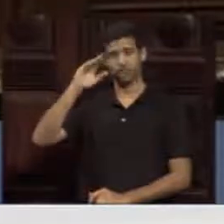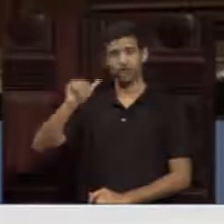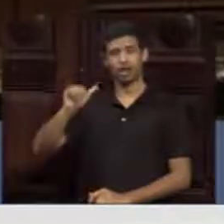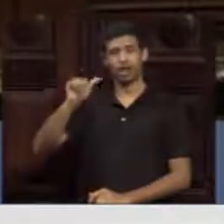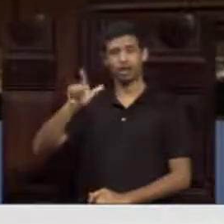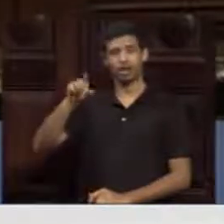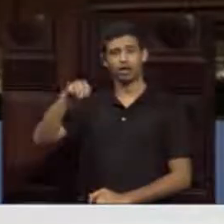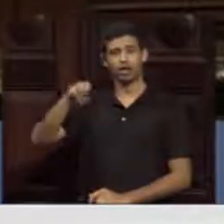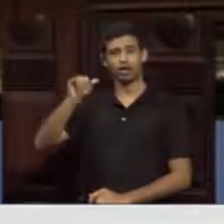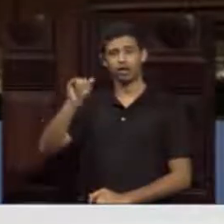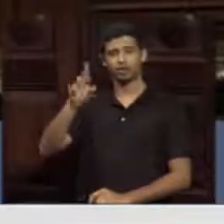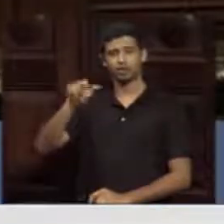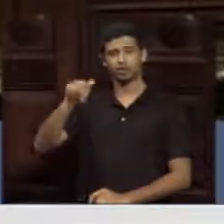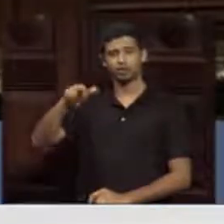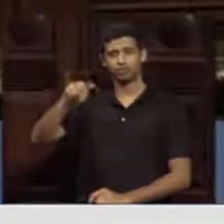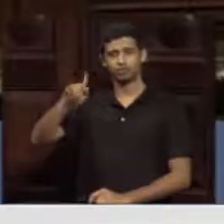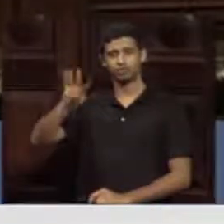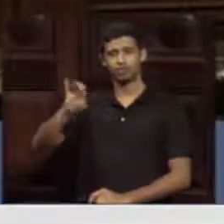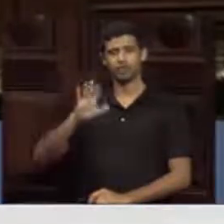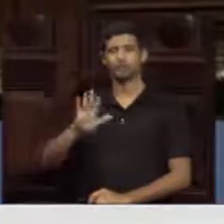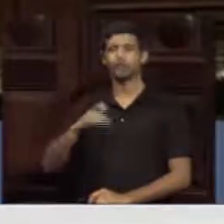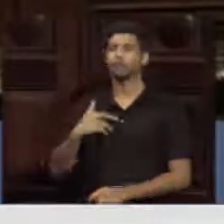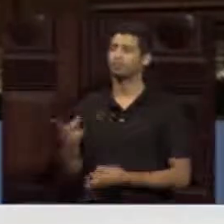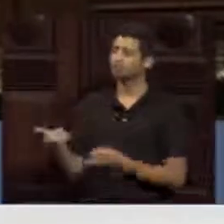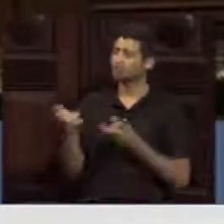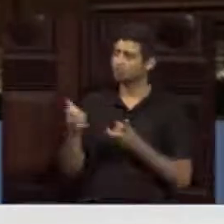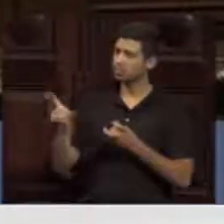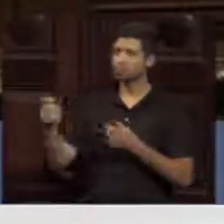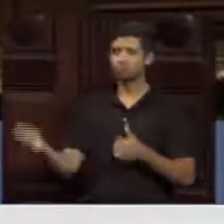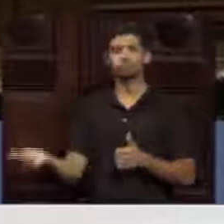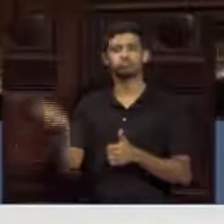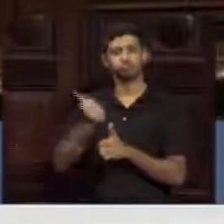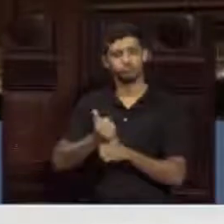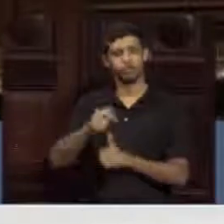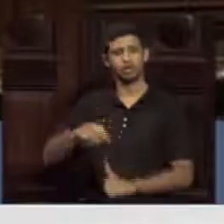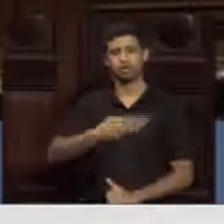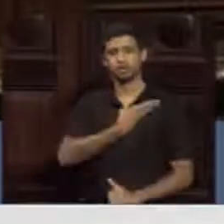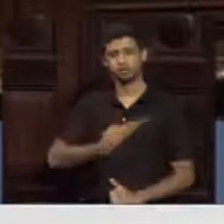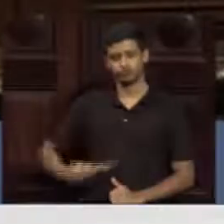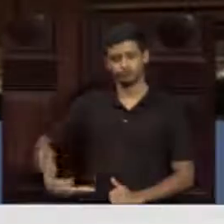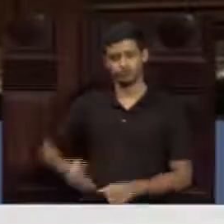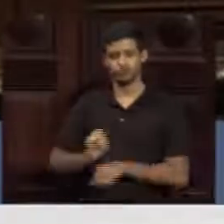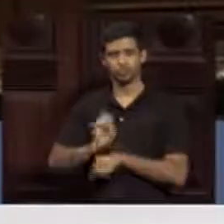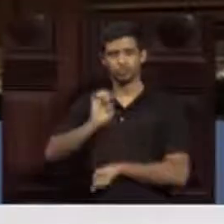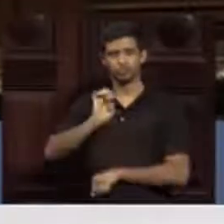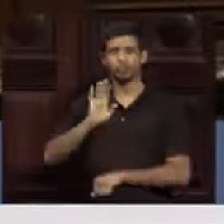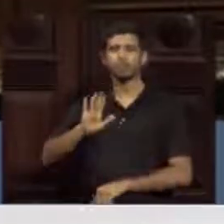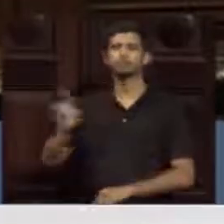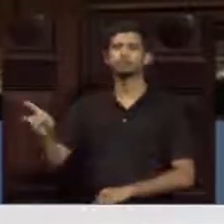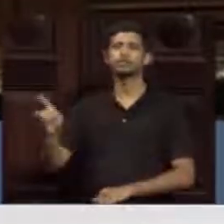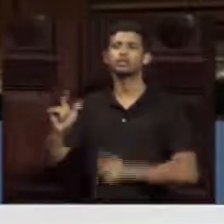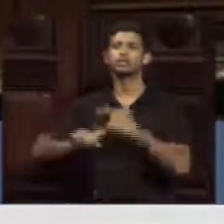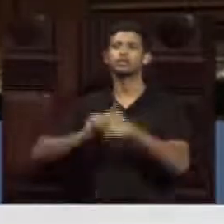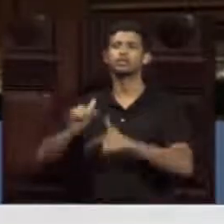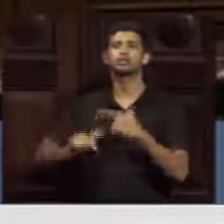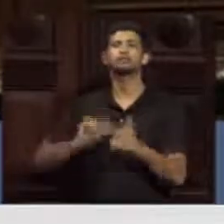reconhecemos que ele assumiu o governo do Estado na